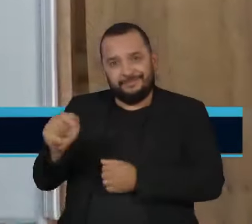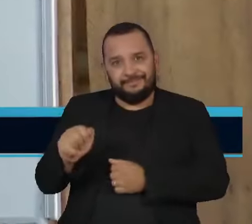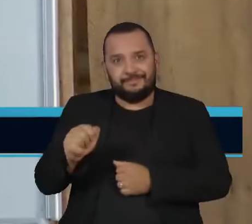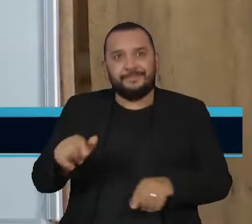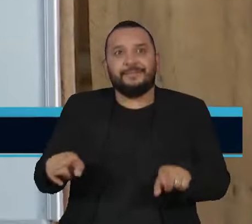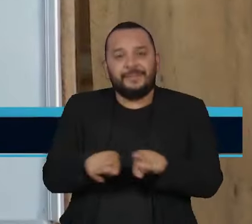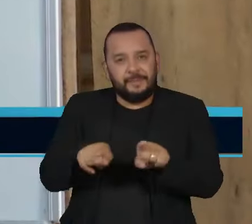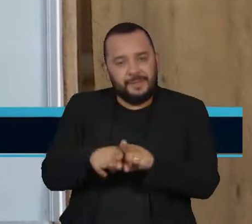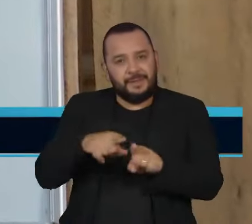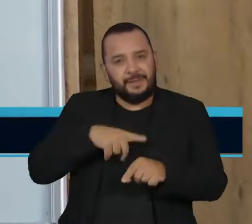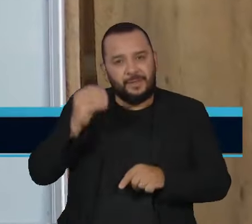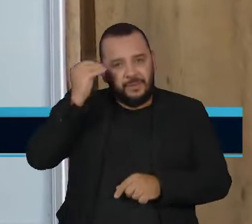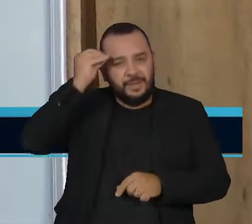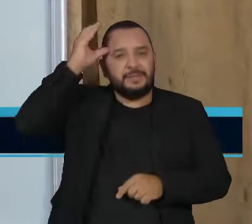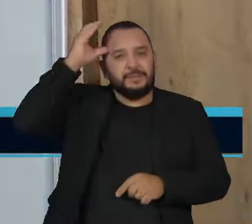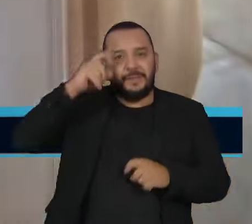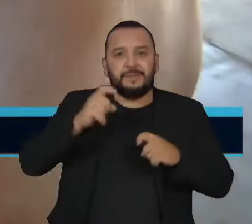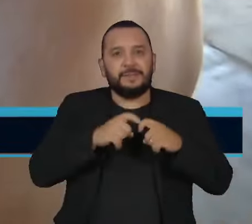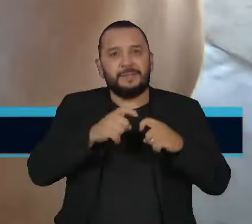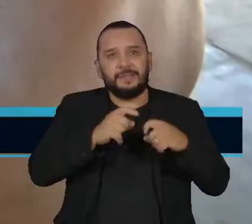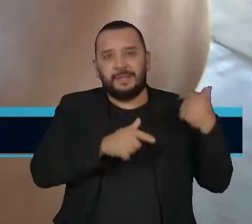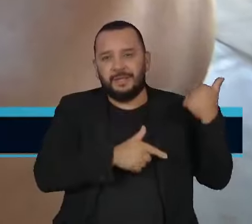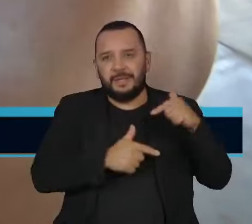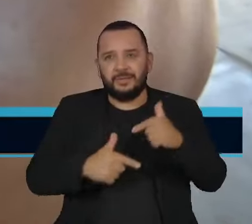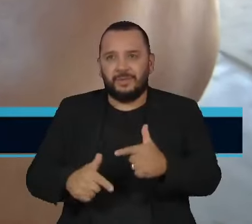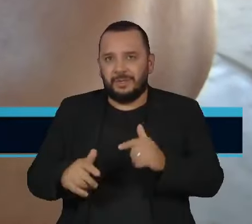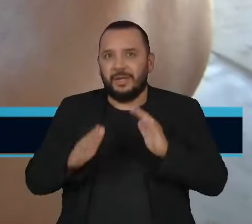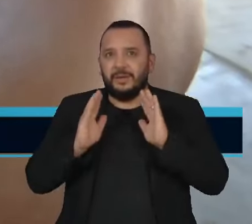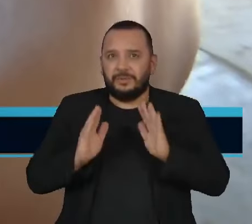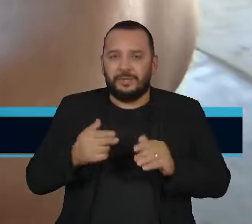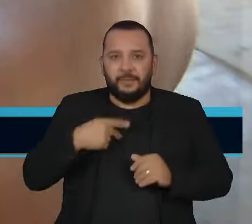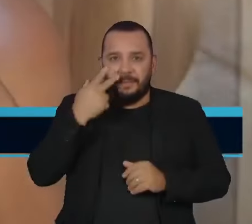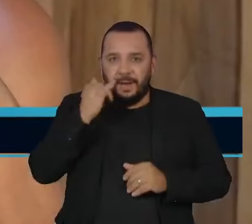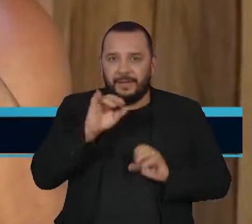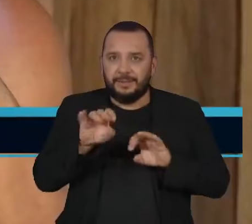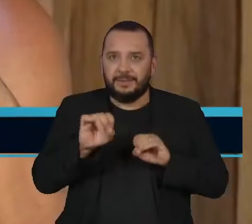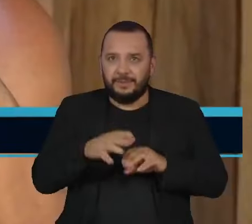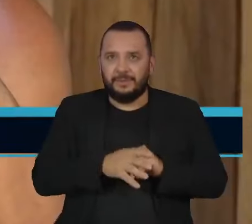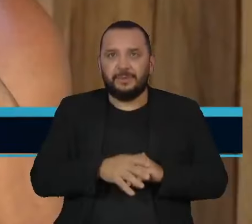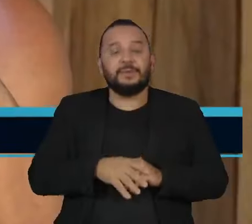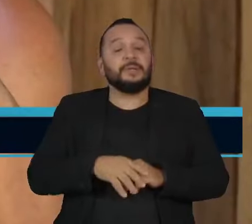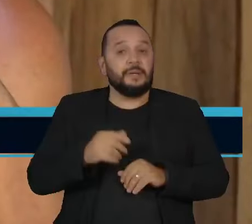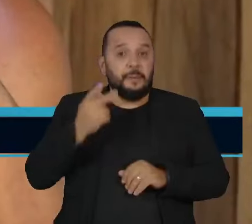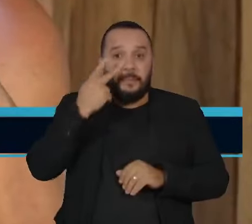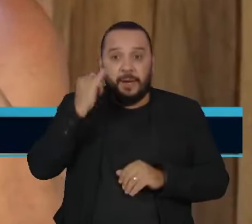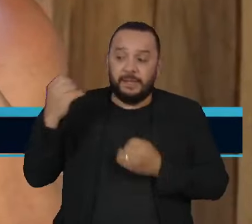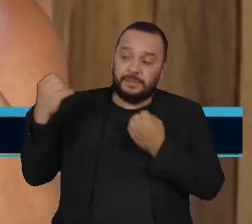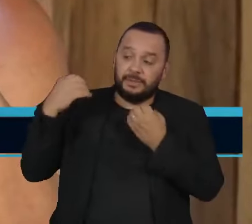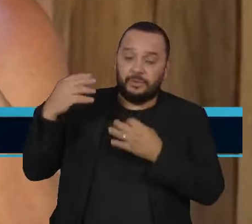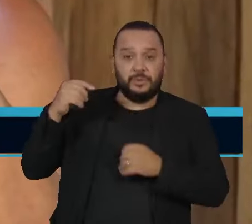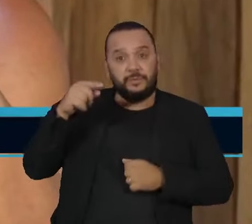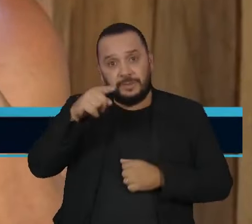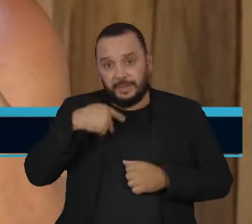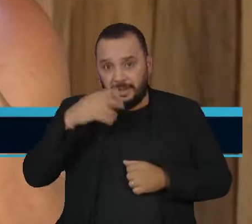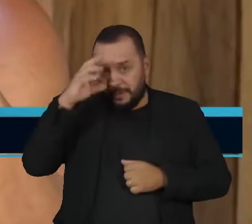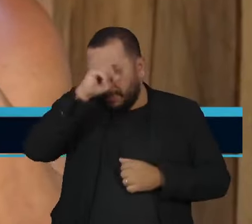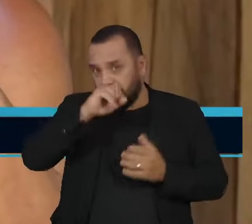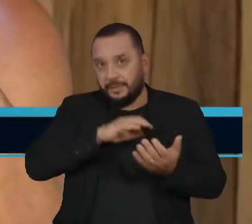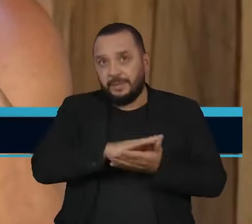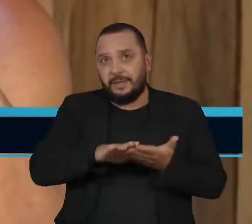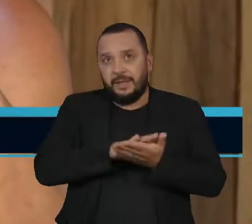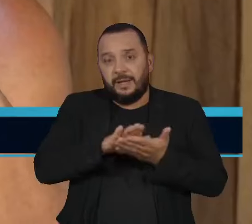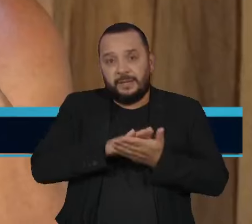os conhecimentos da medicina tradicional transmitidos pelo pai. Ele me falava, ó, se você não aprender o